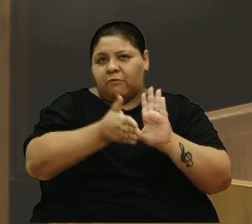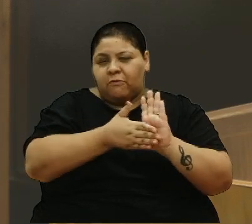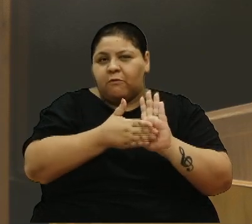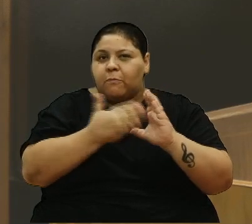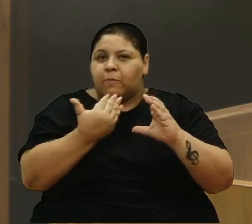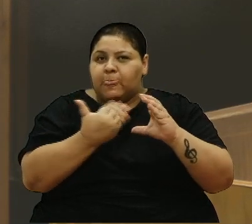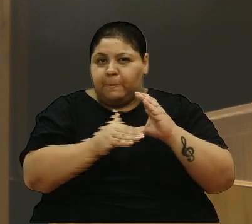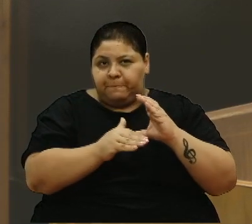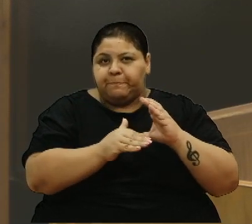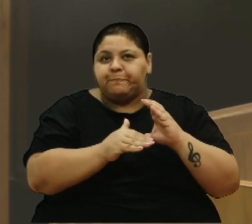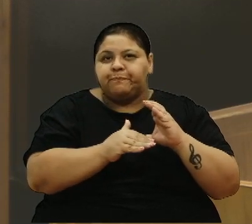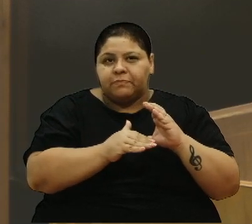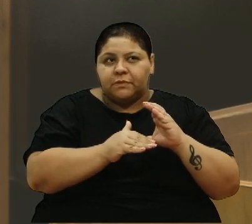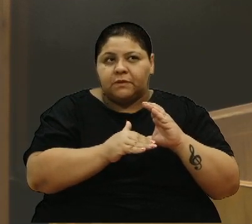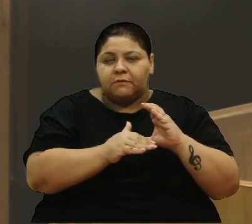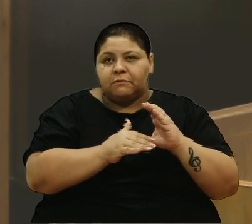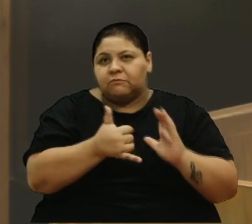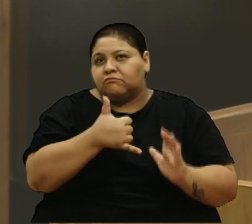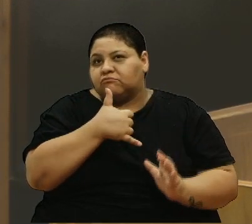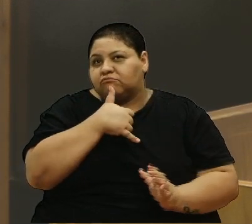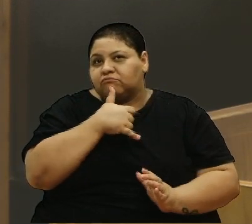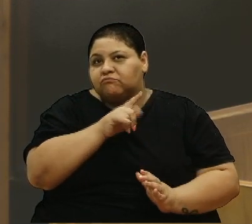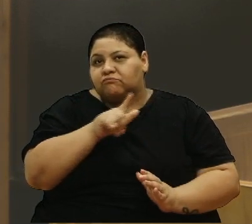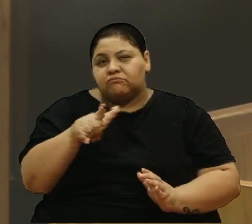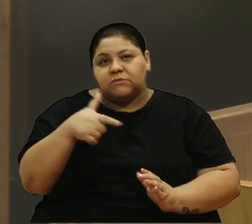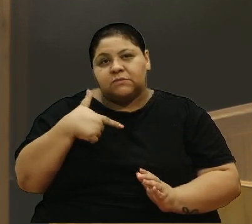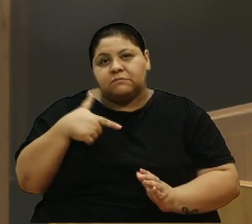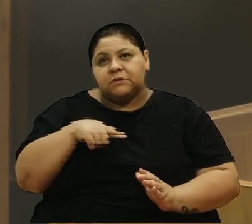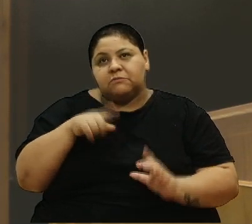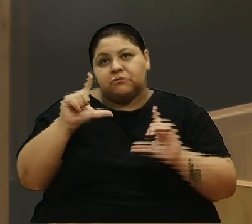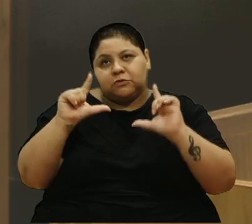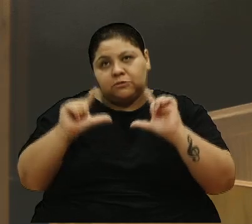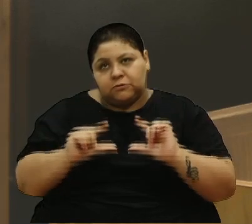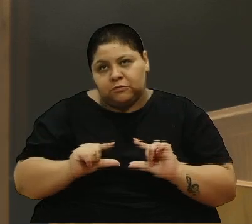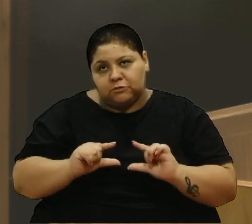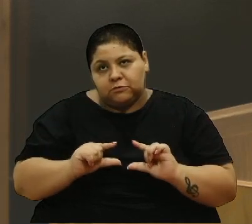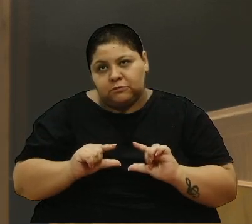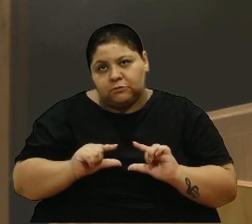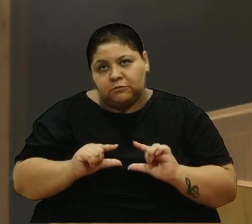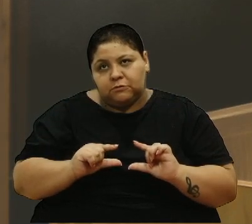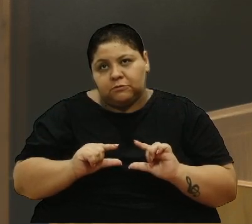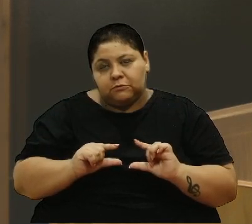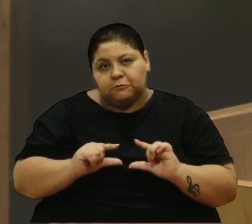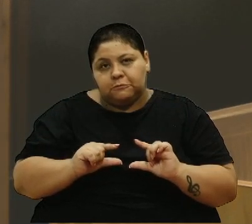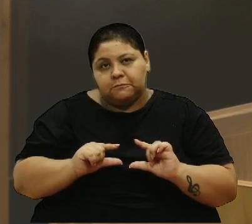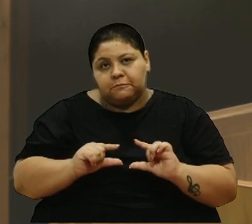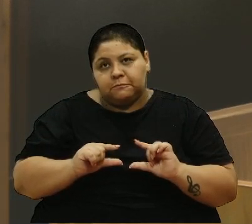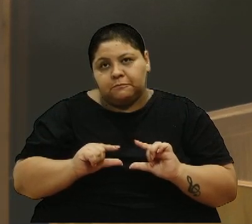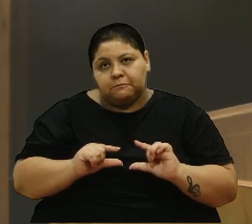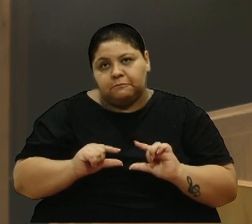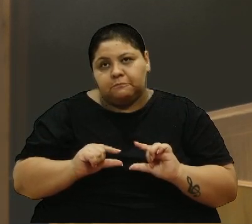repassar e, infelizmente, nós temos que reduzir. Era isso, presidente.